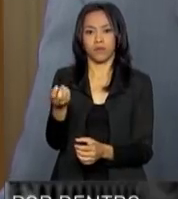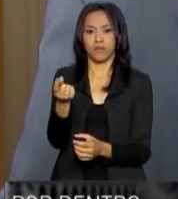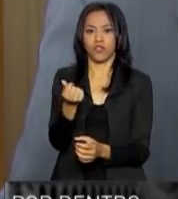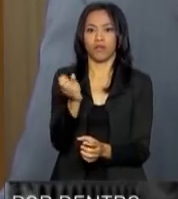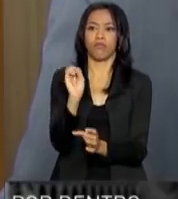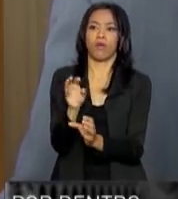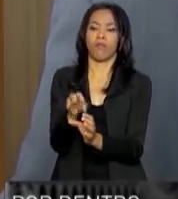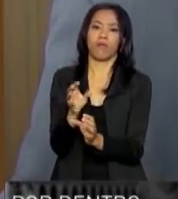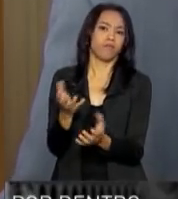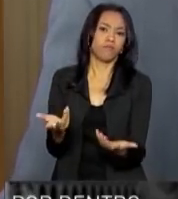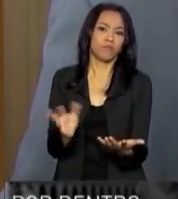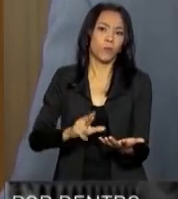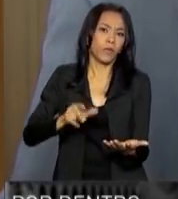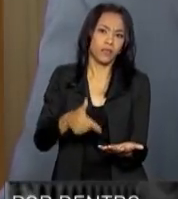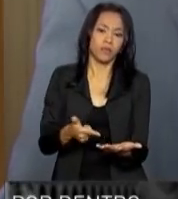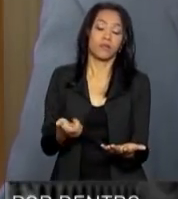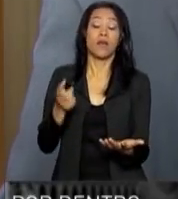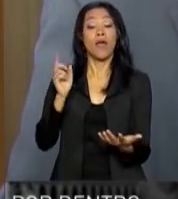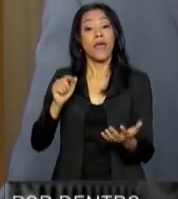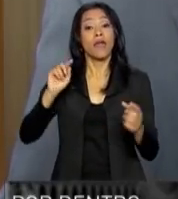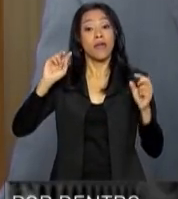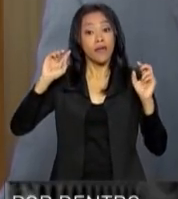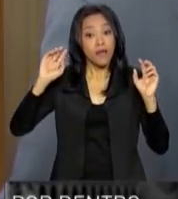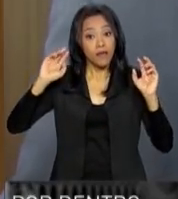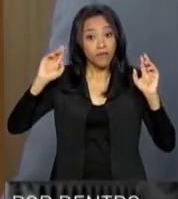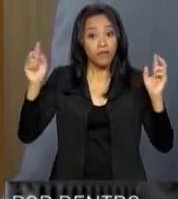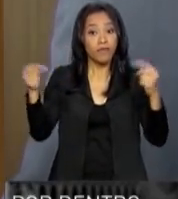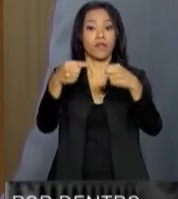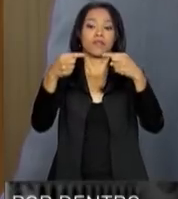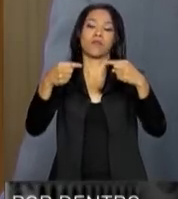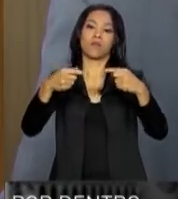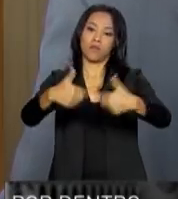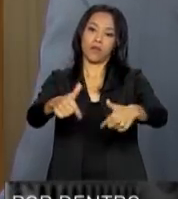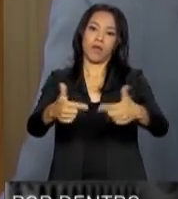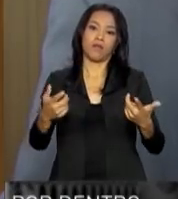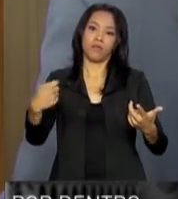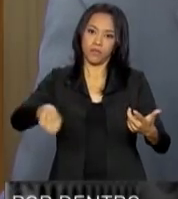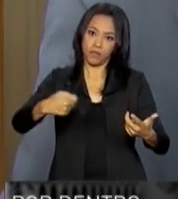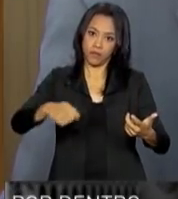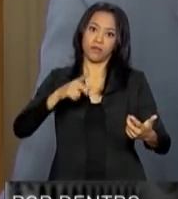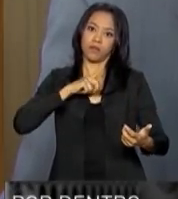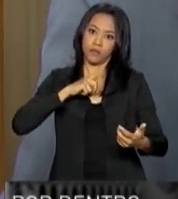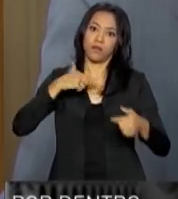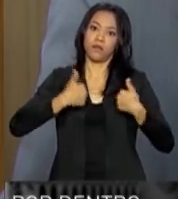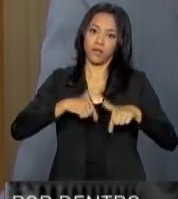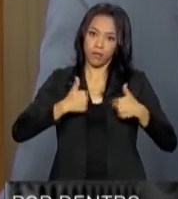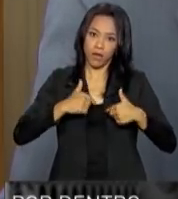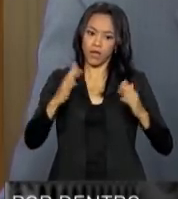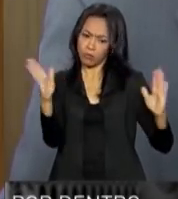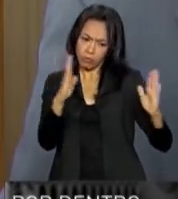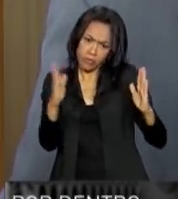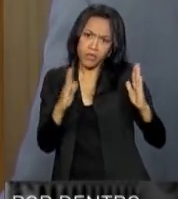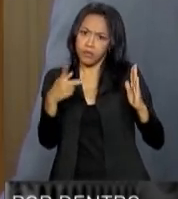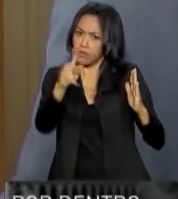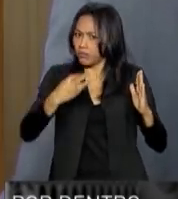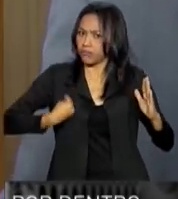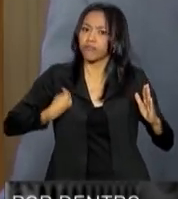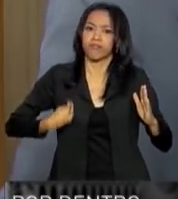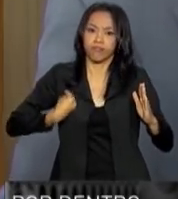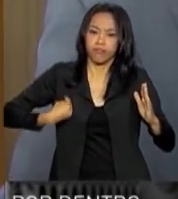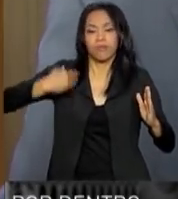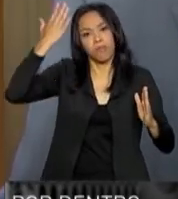contribuições relacionadas ao trabalho então você tem que estar trabalhando ou você tem que trabalhar ter trabalhado num determinado período comprovar a causa